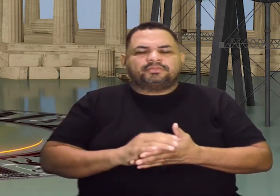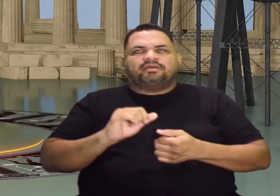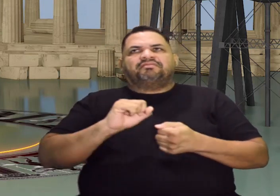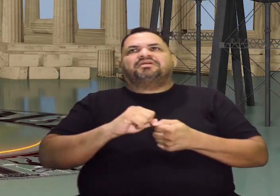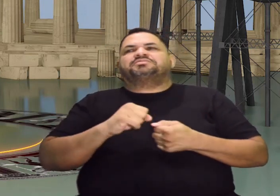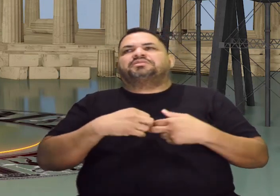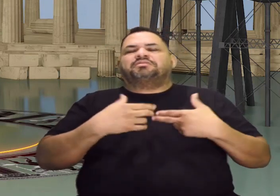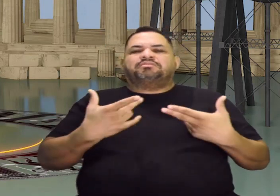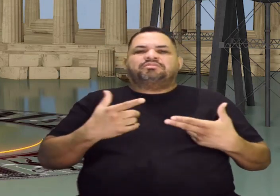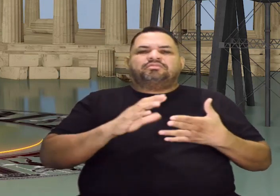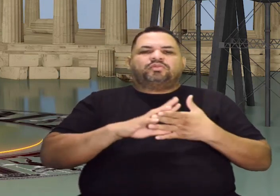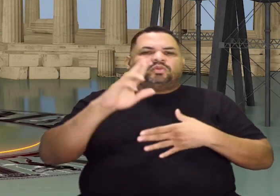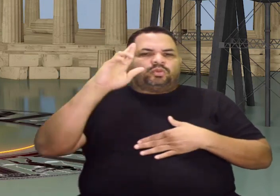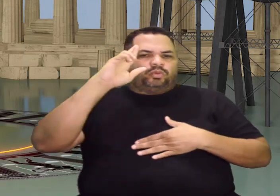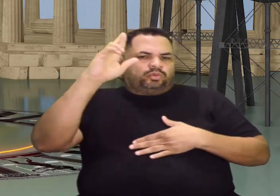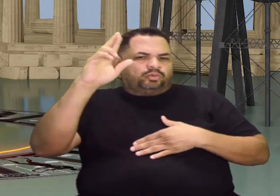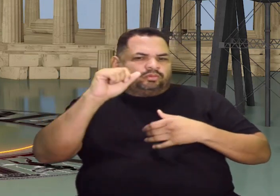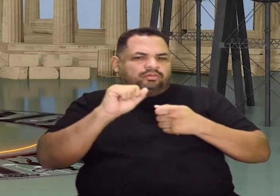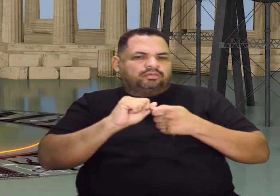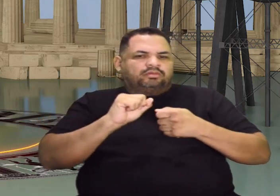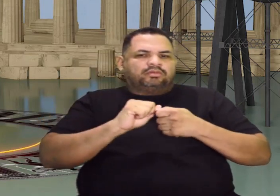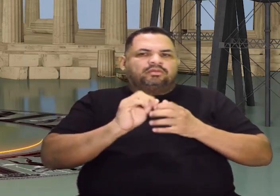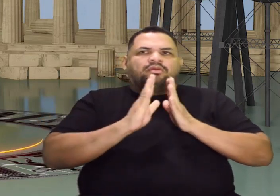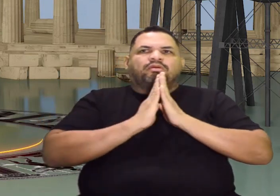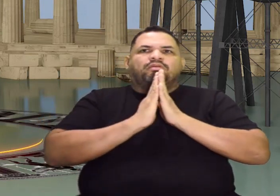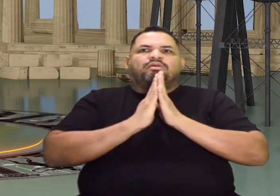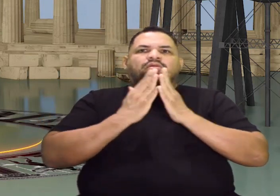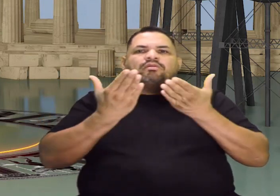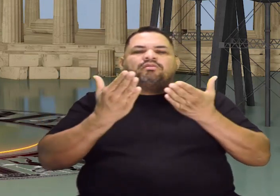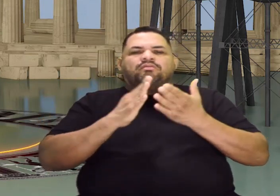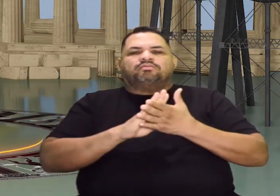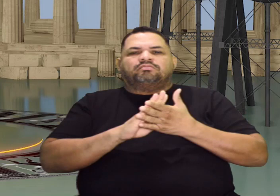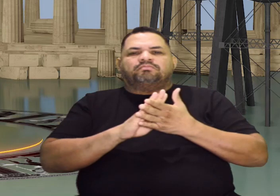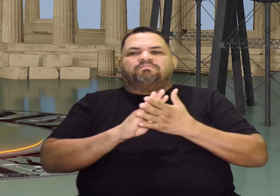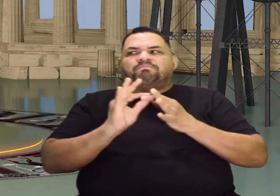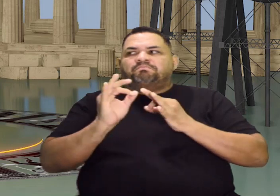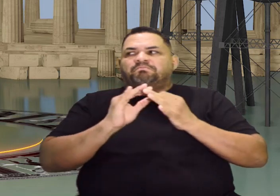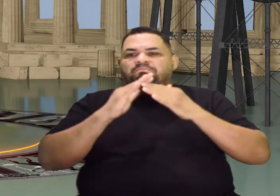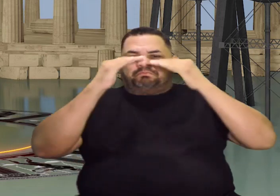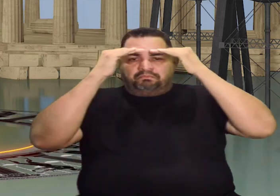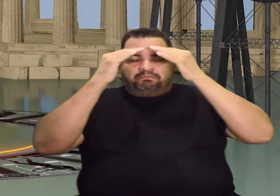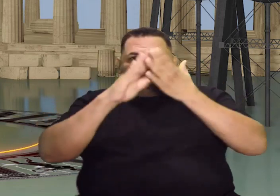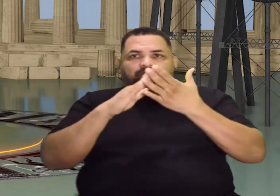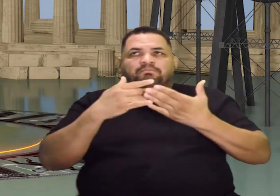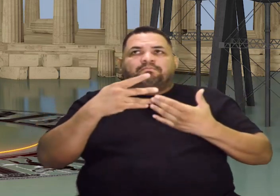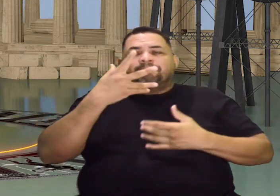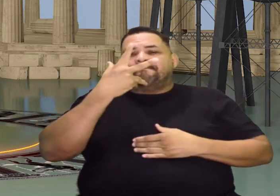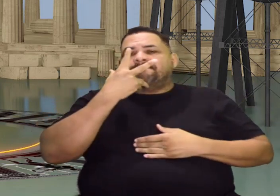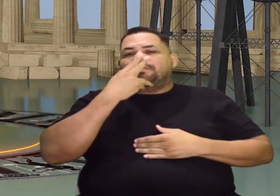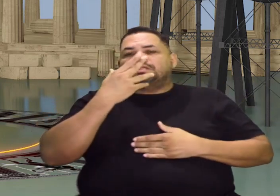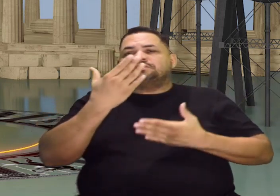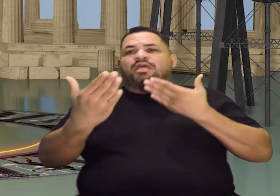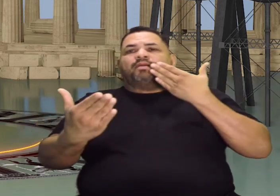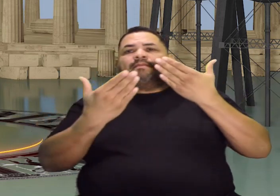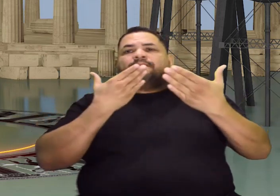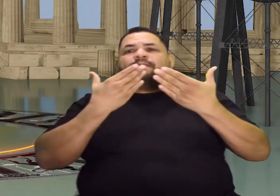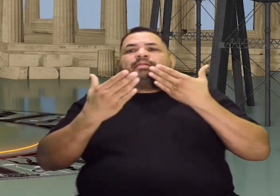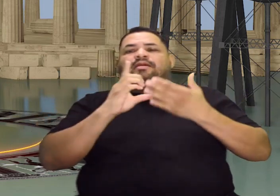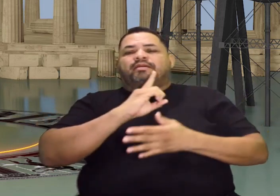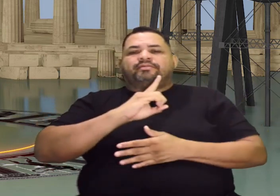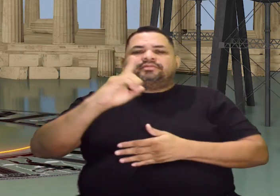O líder ia lá fazer as orações, etc. Como se tivesse um diálogo com Deus. Aí, inspiração